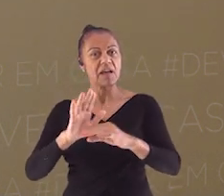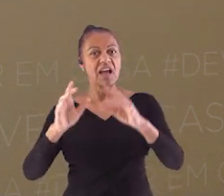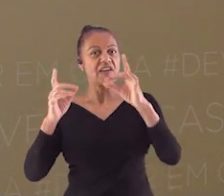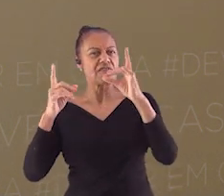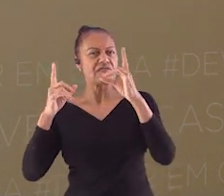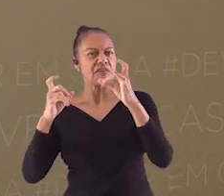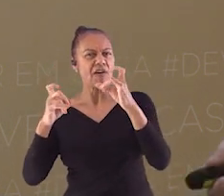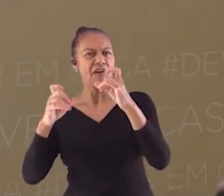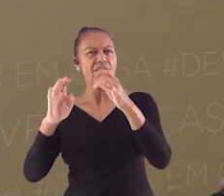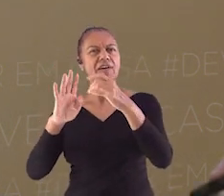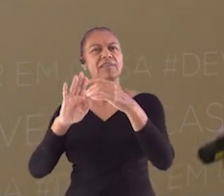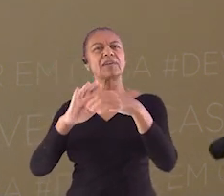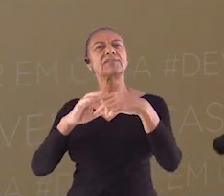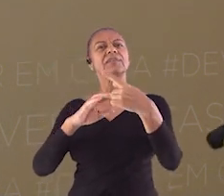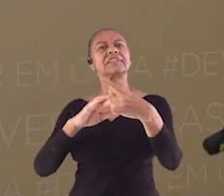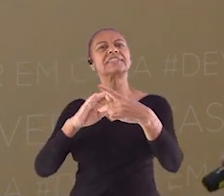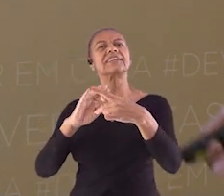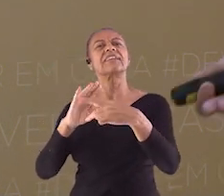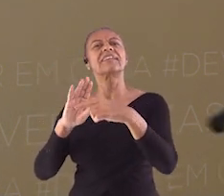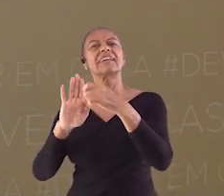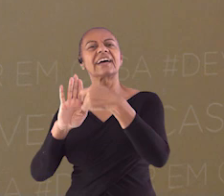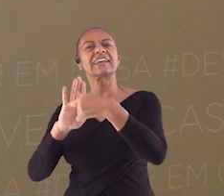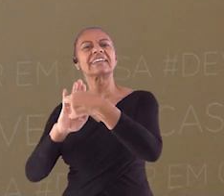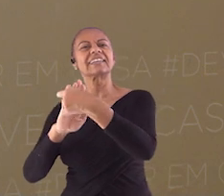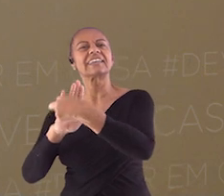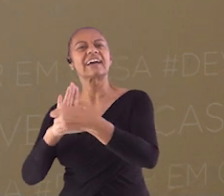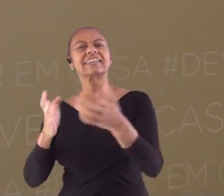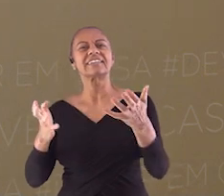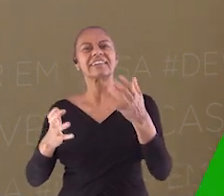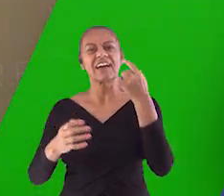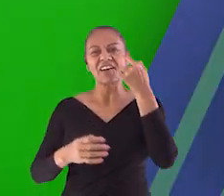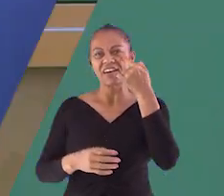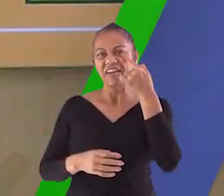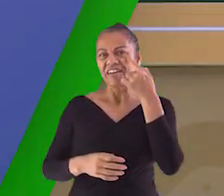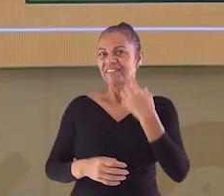seu calendário. Quero ver a sua participação aqui na nossa aula.